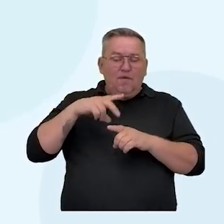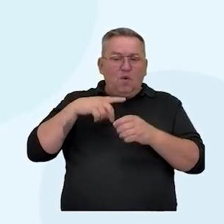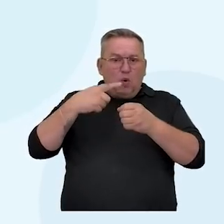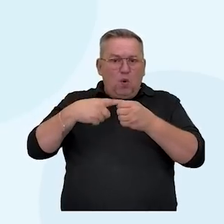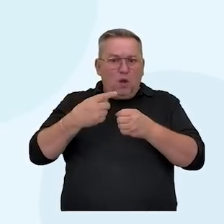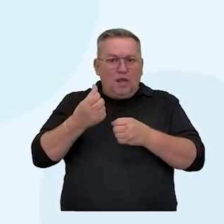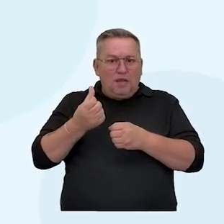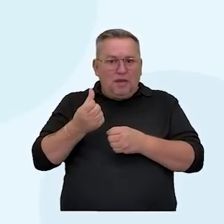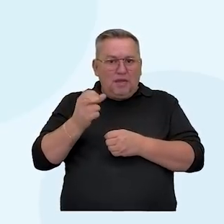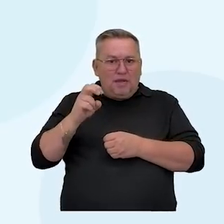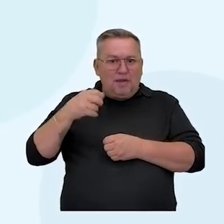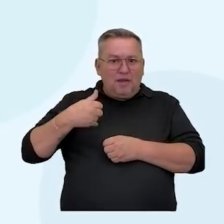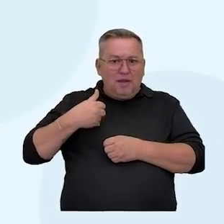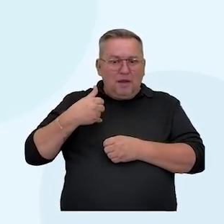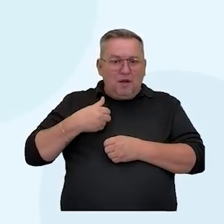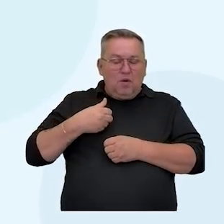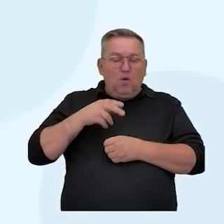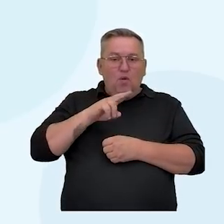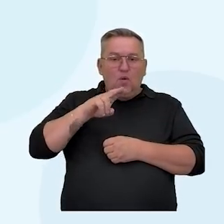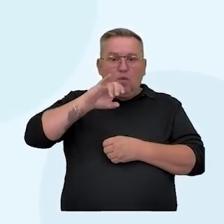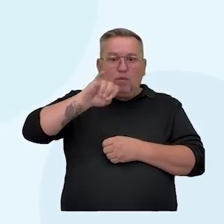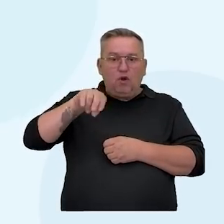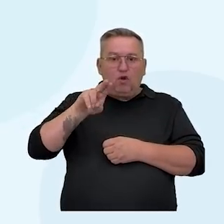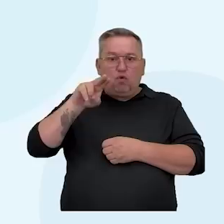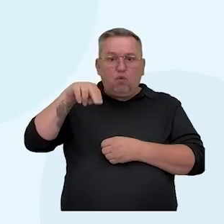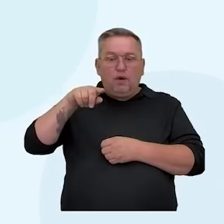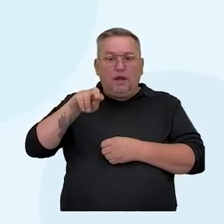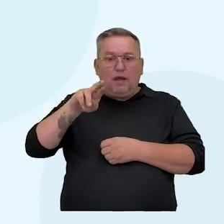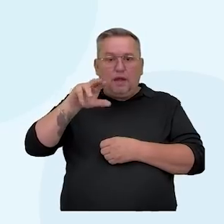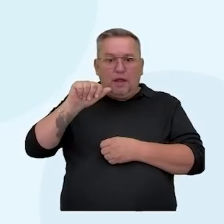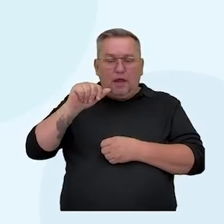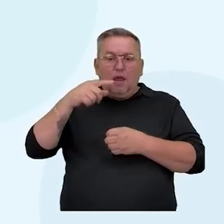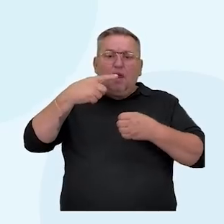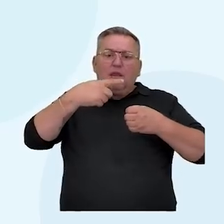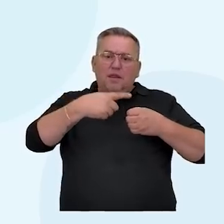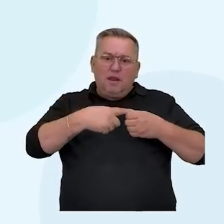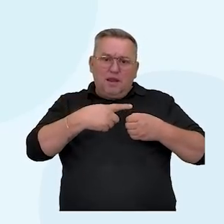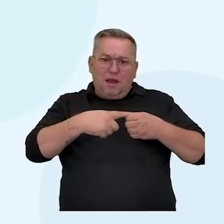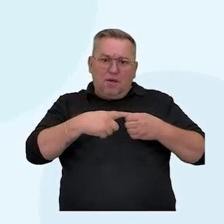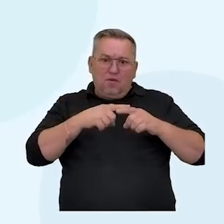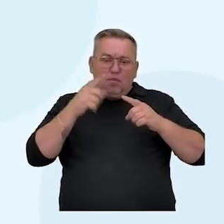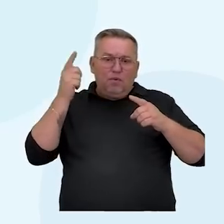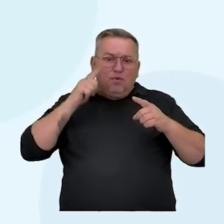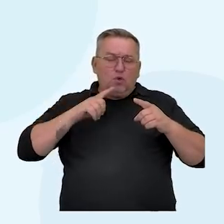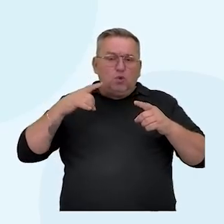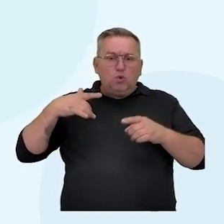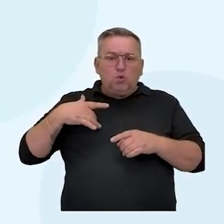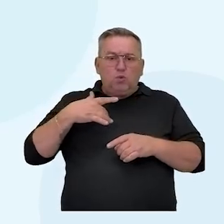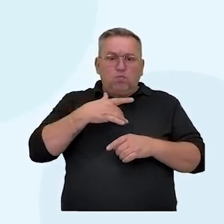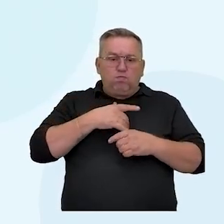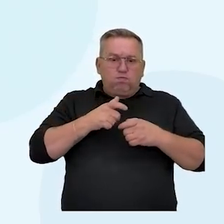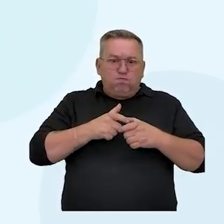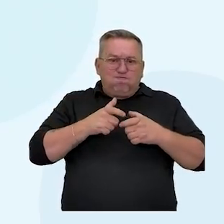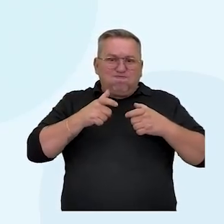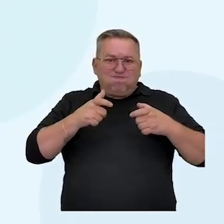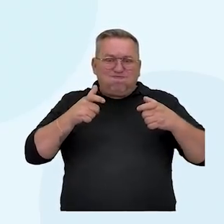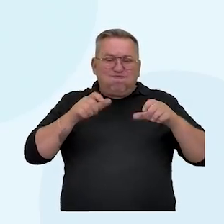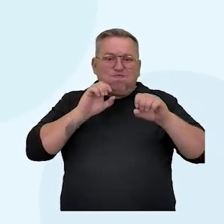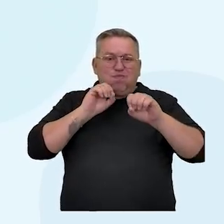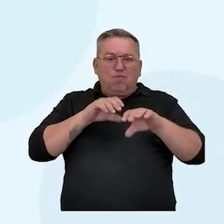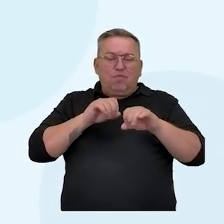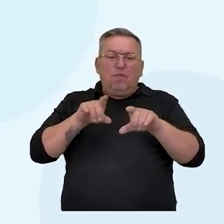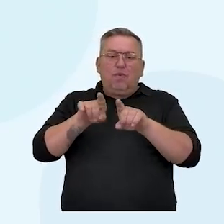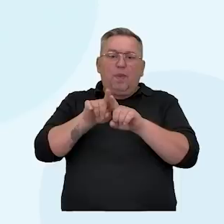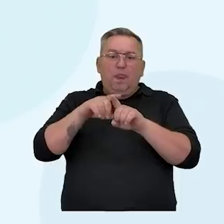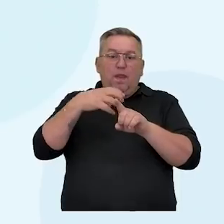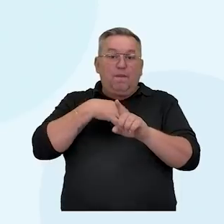65, chamado Junqueira. Cidade esta que, para crescer com saúde, educação e